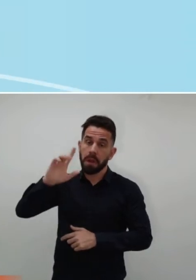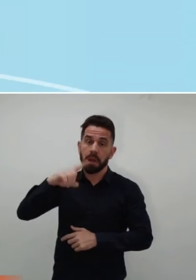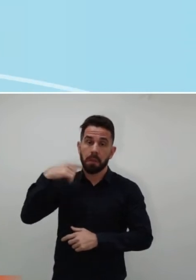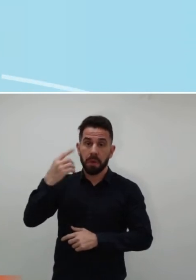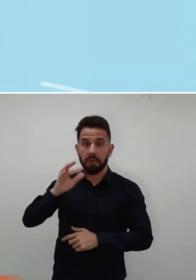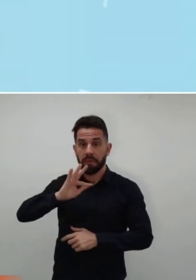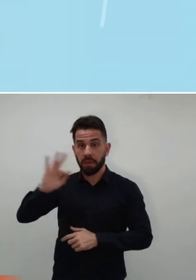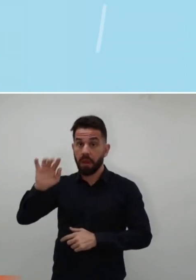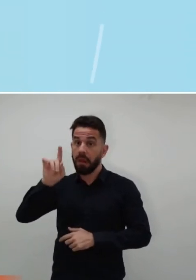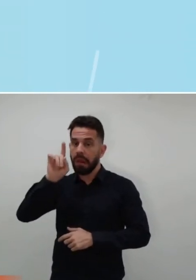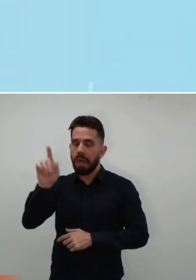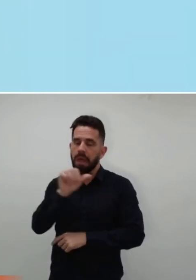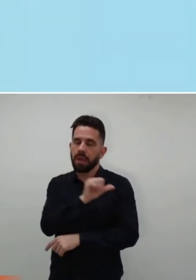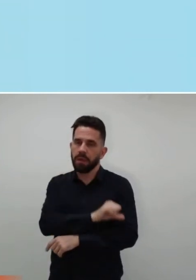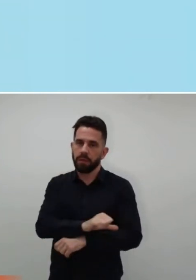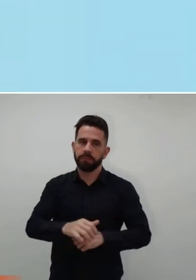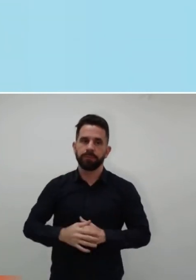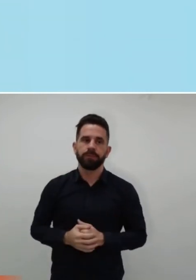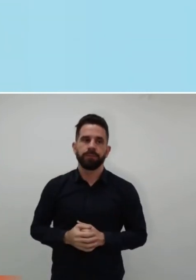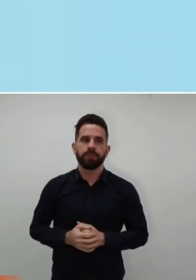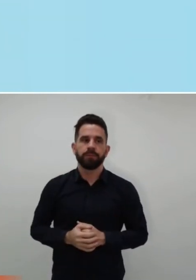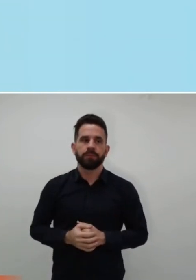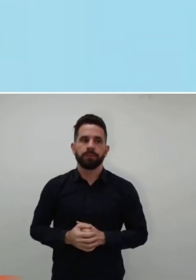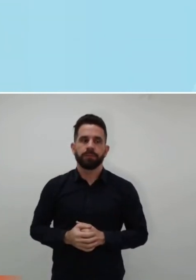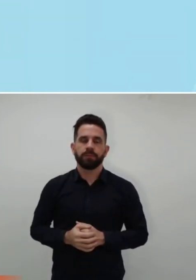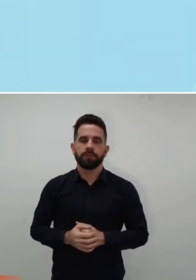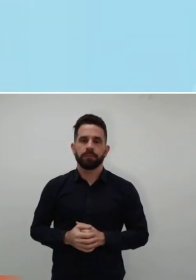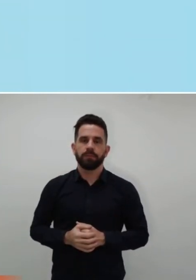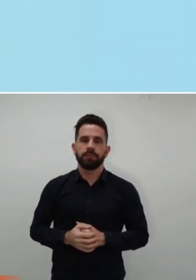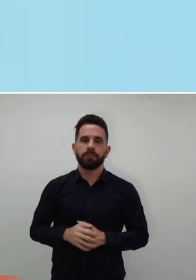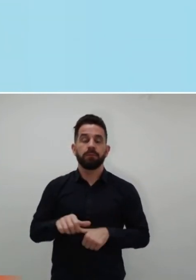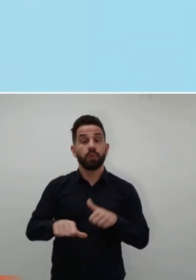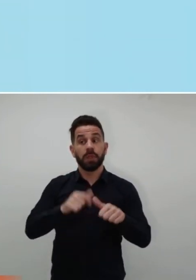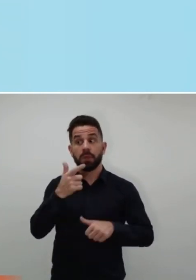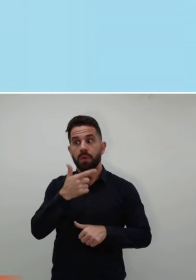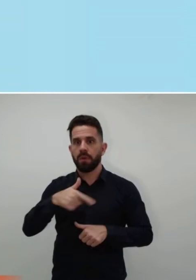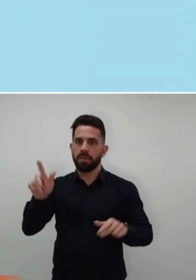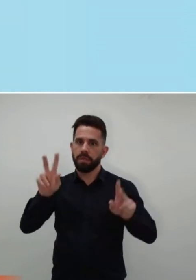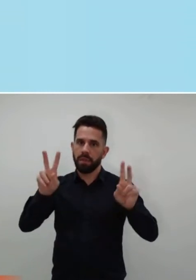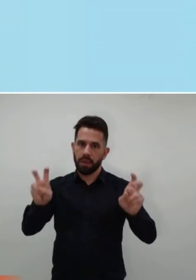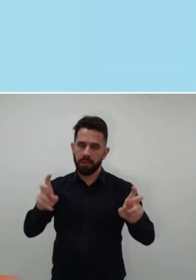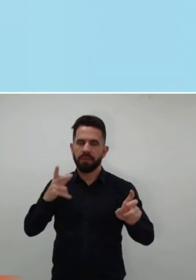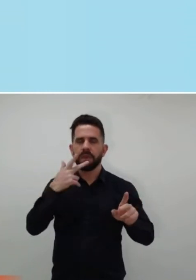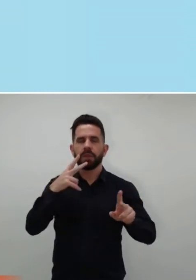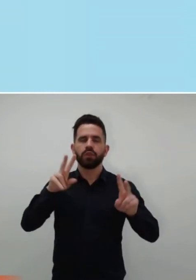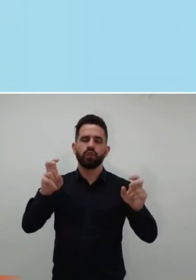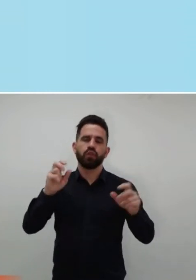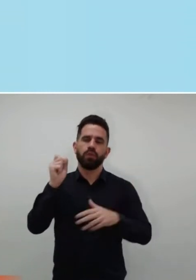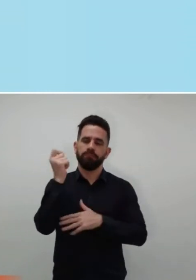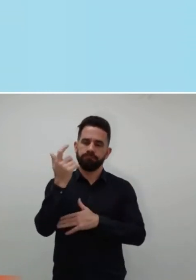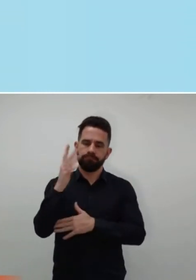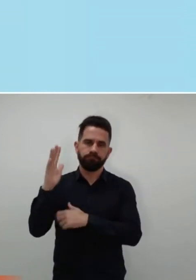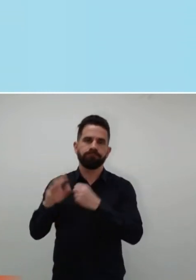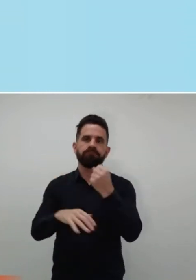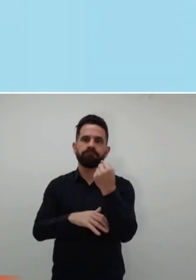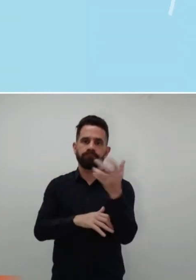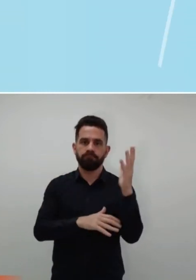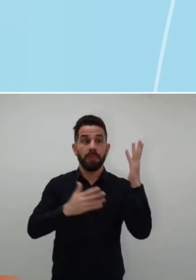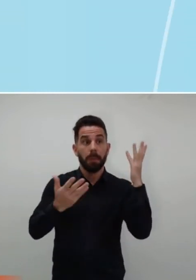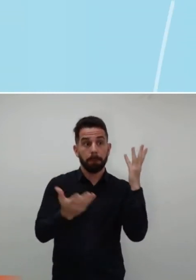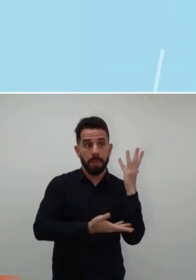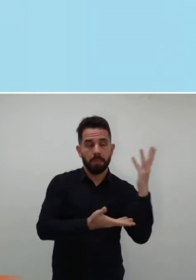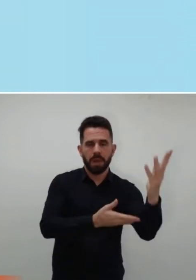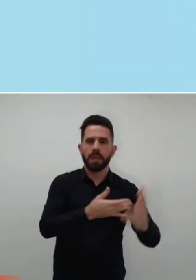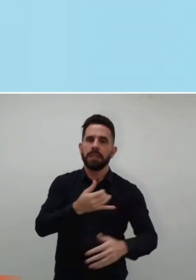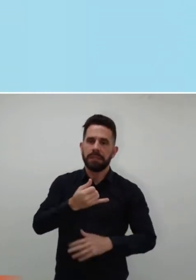Rio. Mudando um pouquinho o foco, falando sobre meio ambiente, desmatamento. Uma notícia bem ruim. Ontem, o